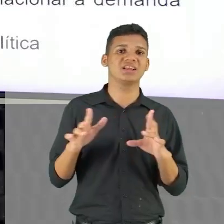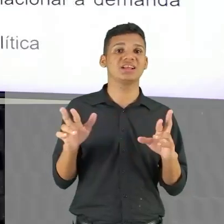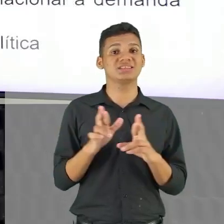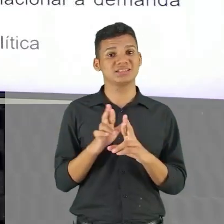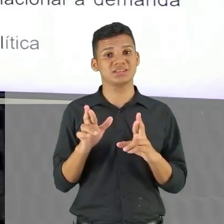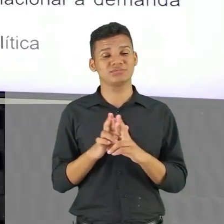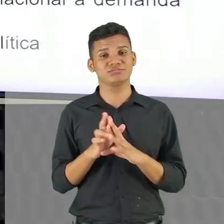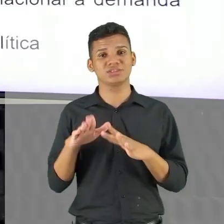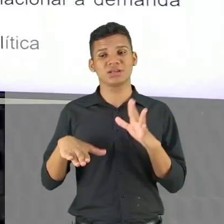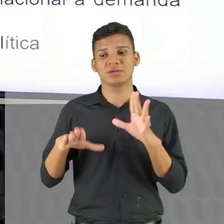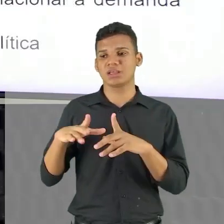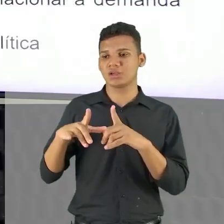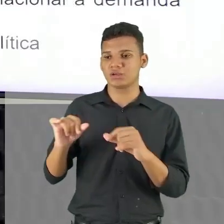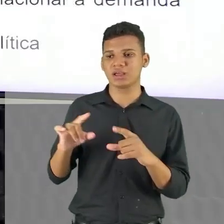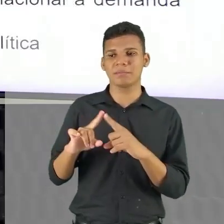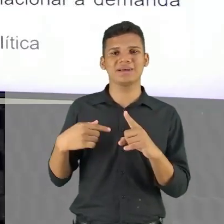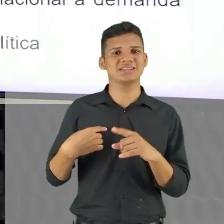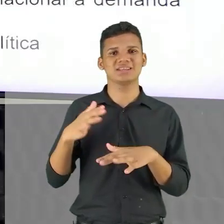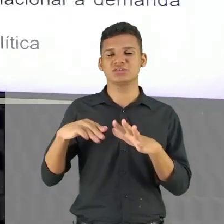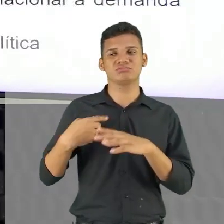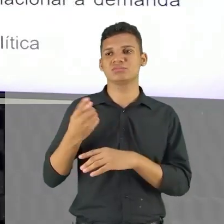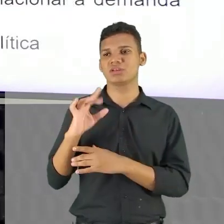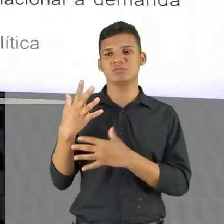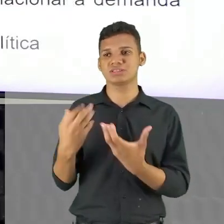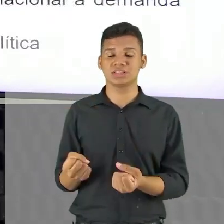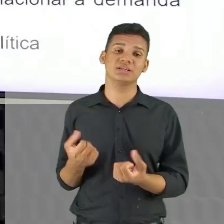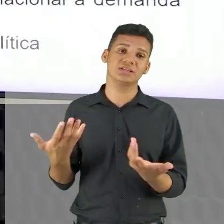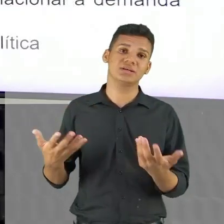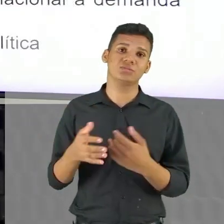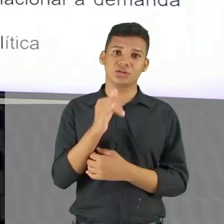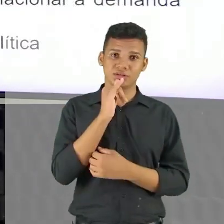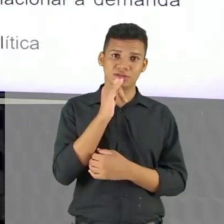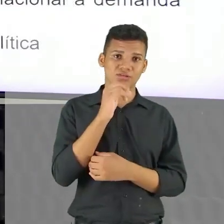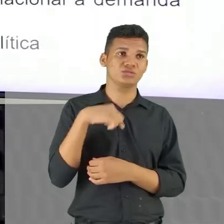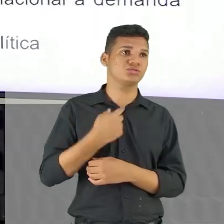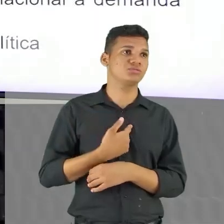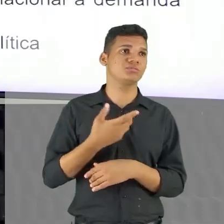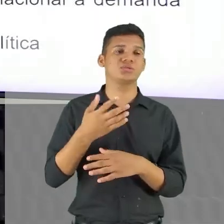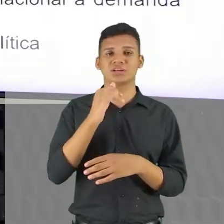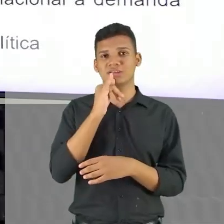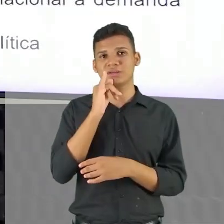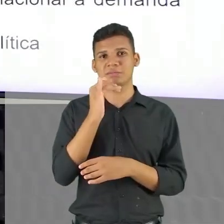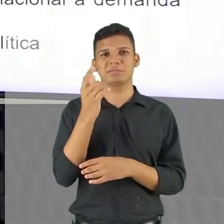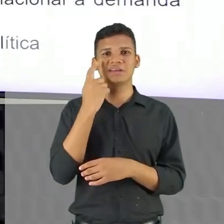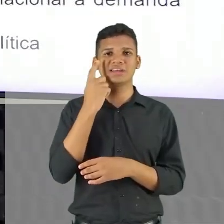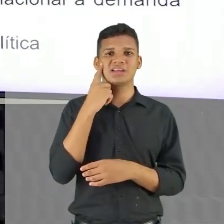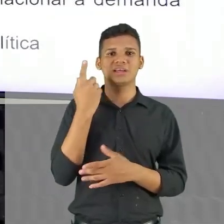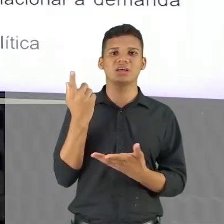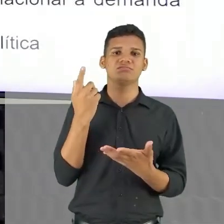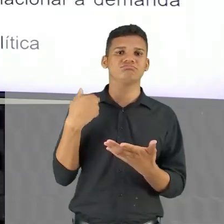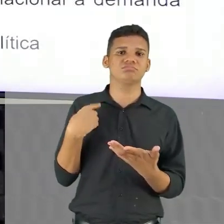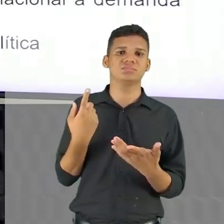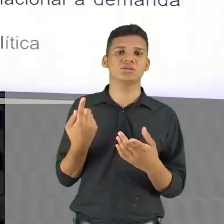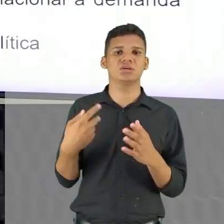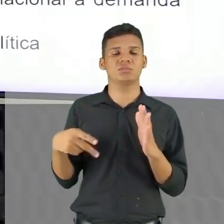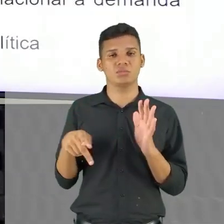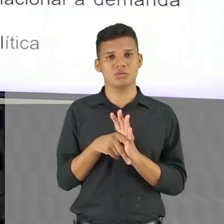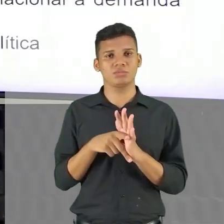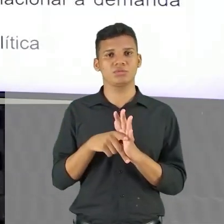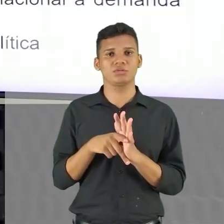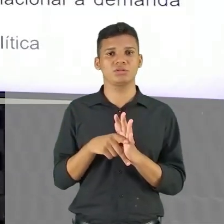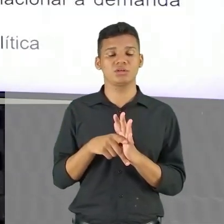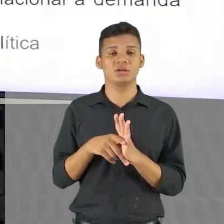palestinos e não admite dividir território com os palestinos. A gente não pode pensar que só a ala palestina do Hamas